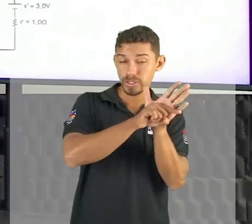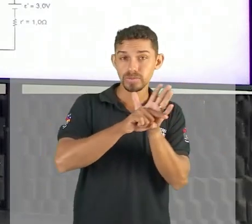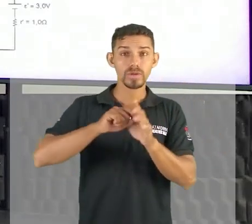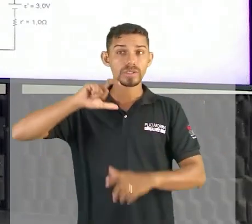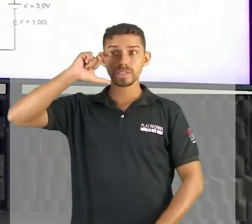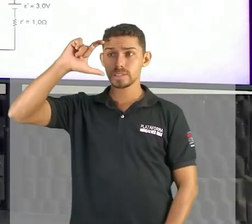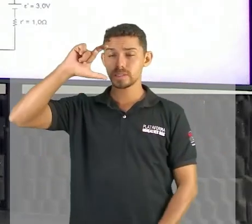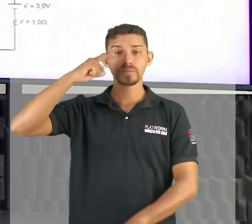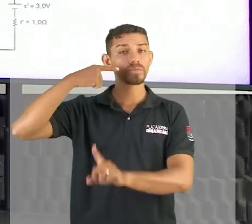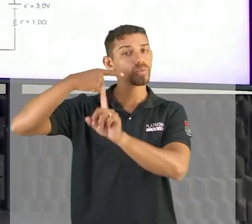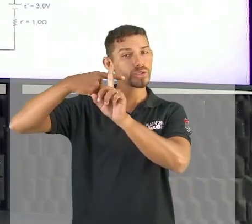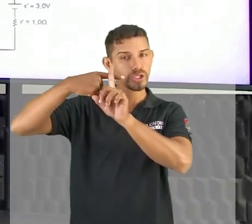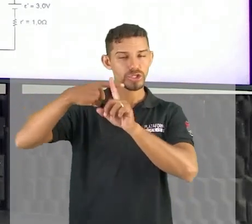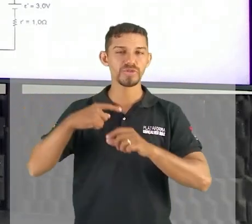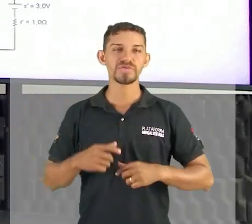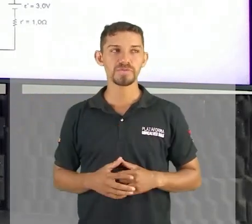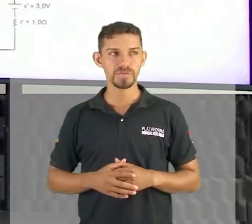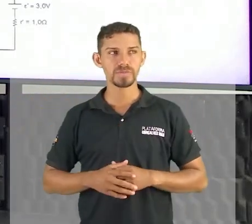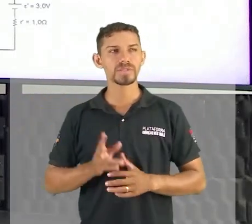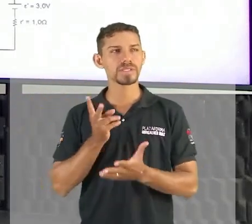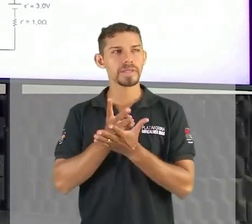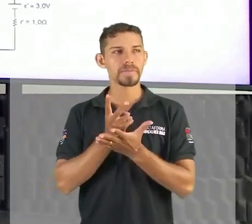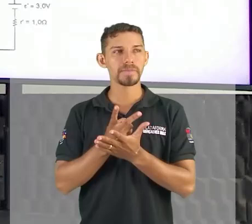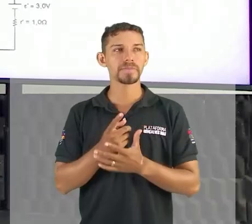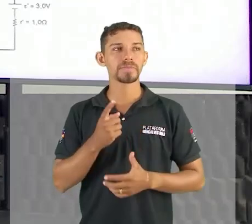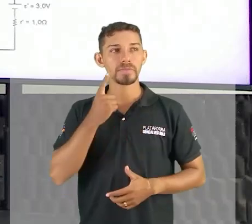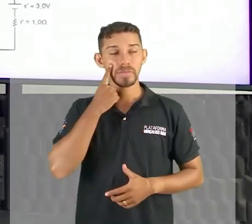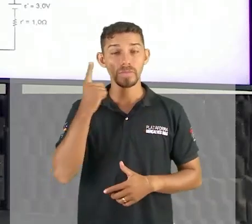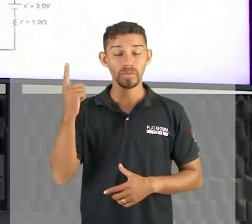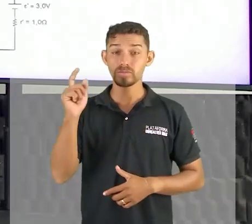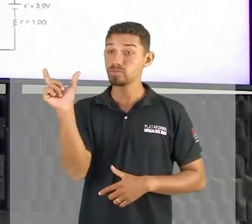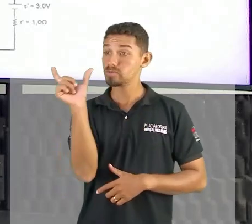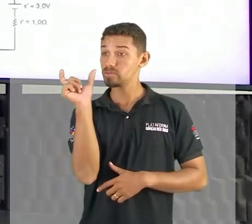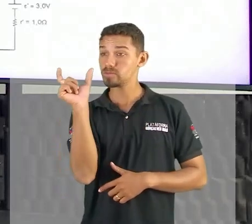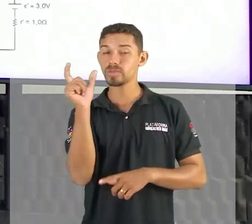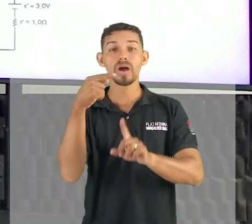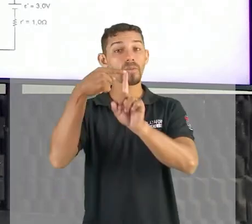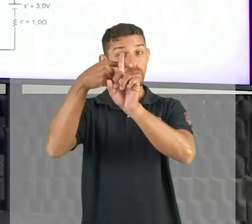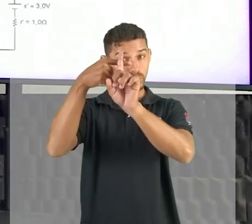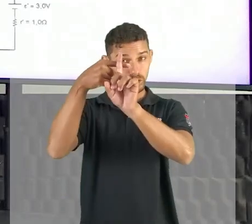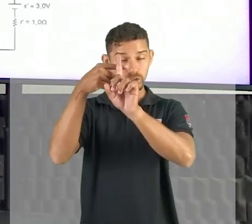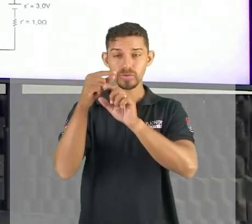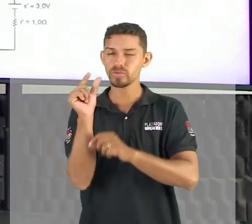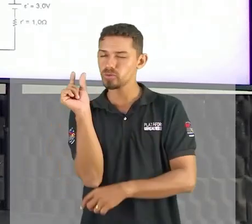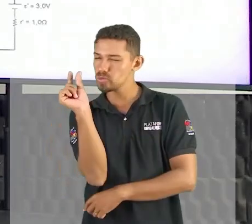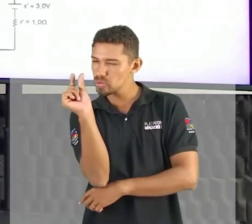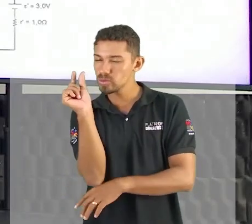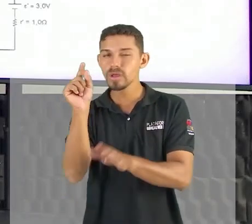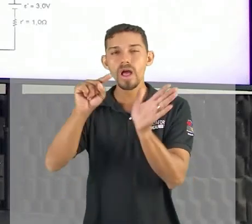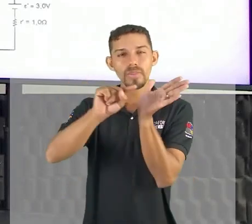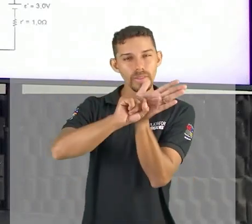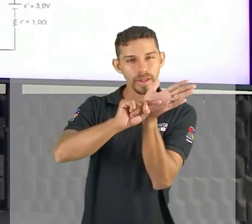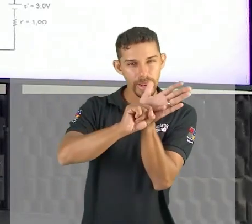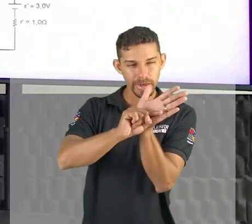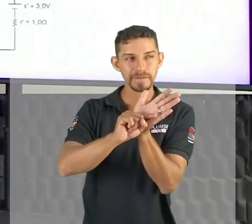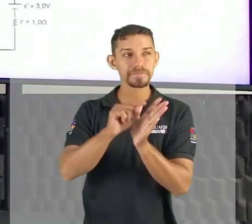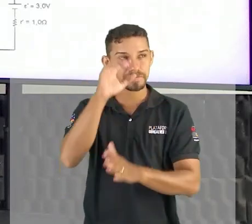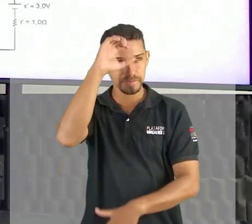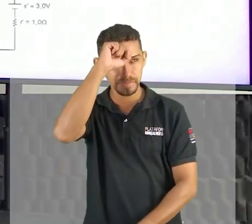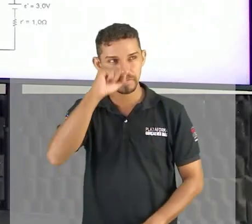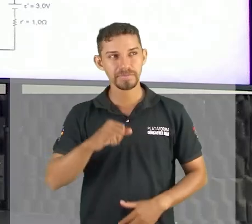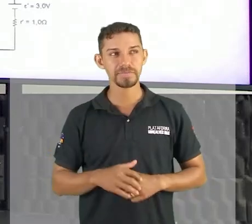traço grande é o Polo positivo sempre aqui ó o traço grande é o Polo positivo o traço pequeno vai ser o